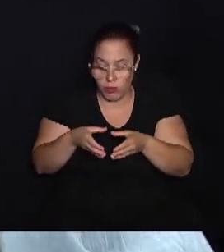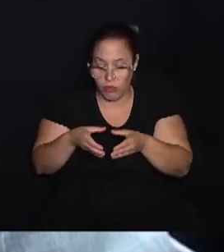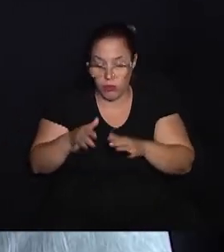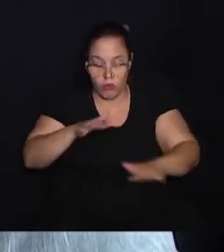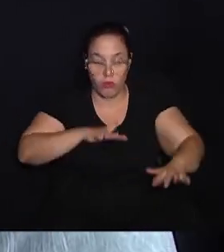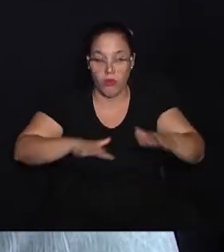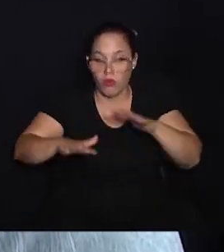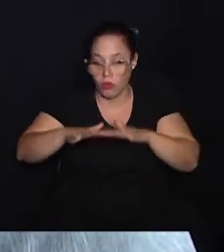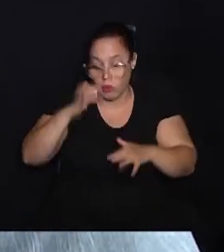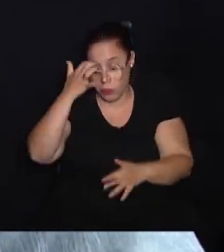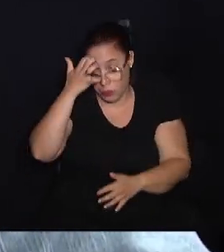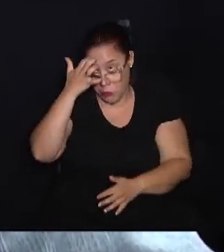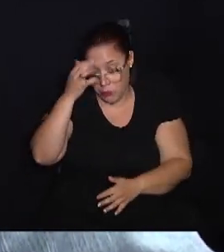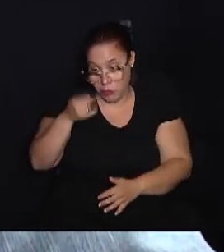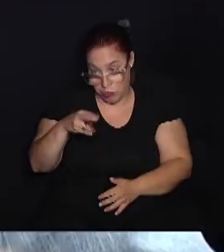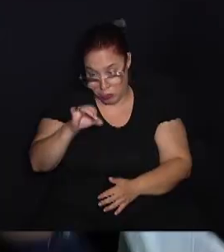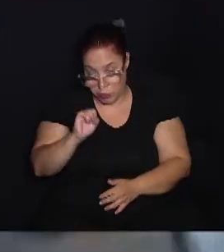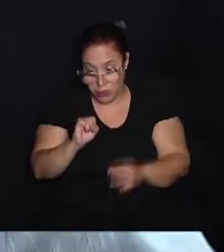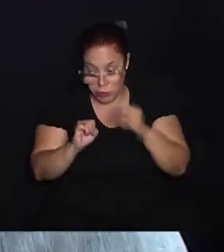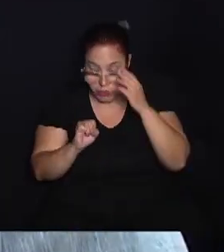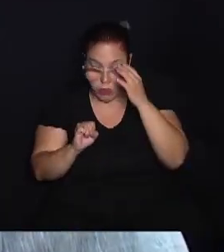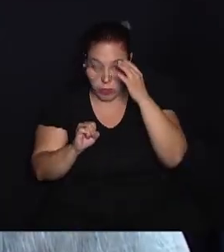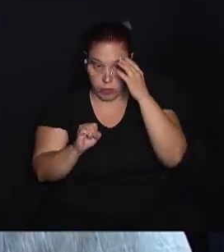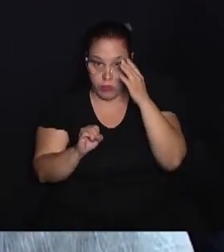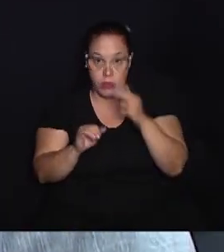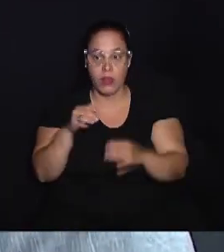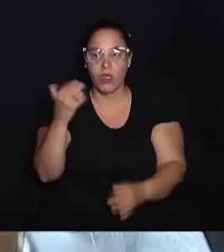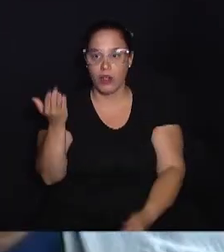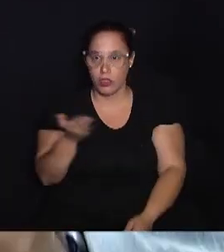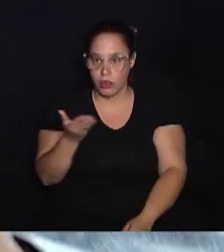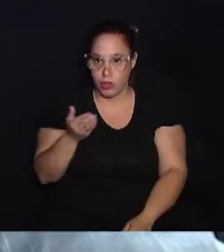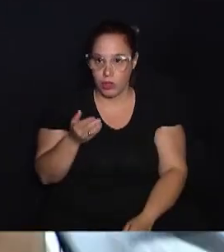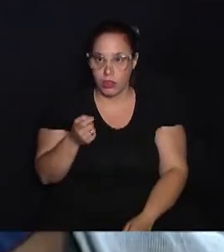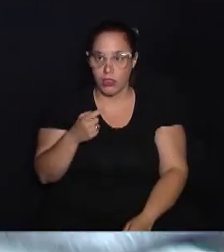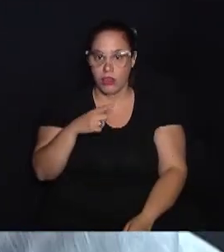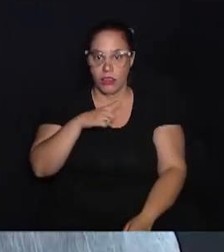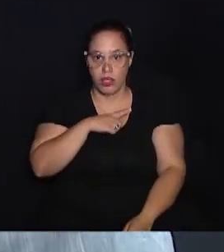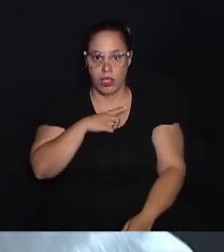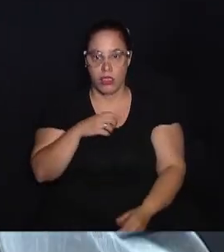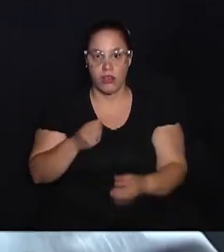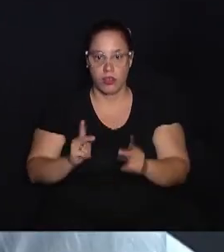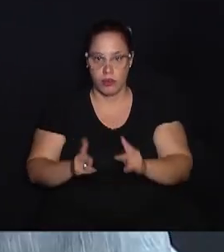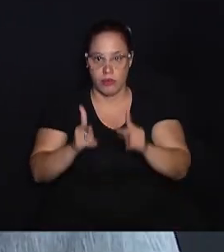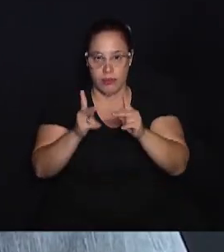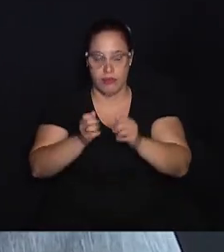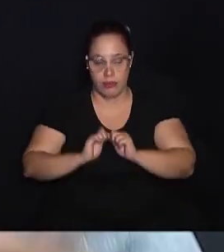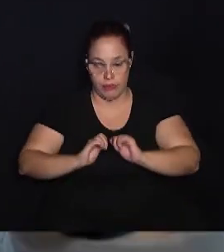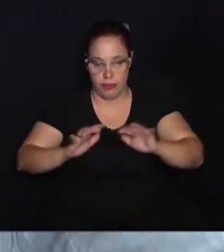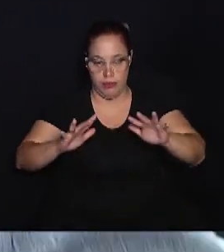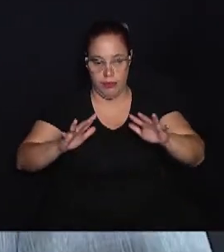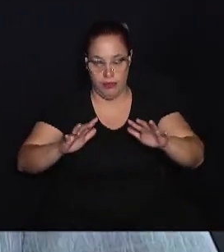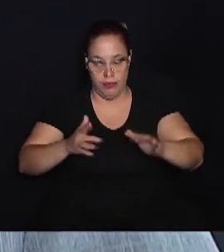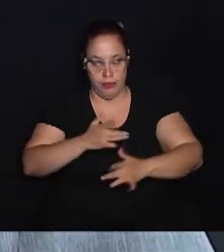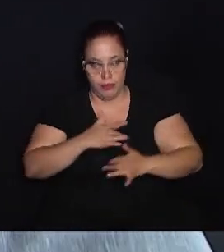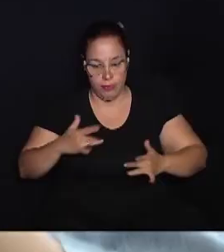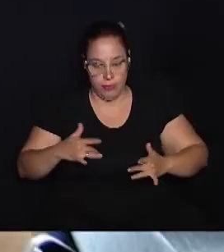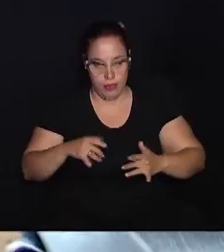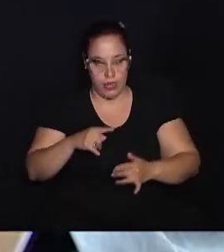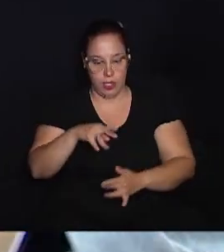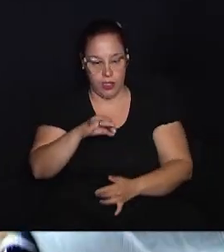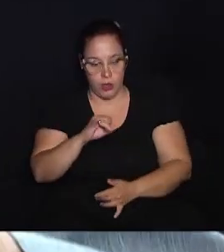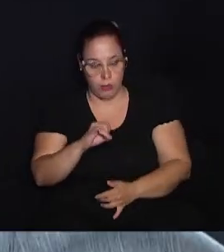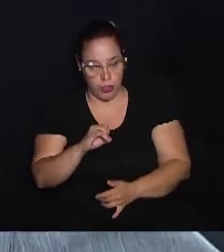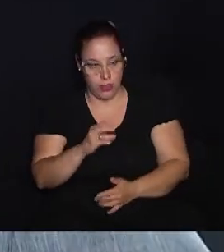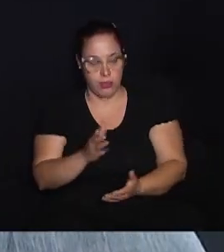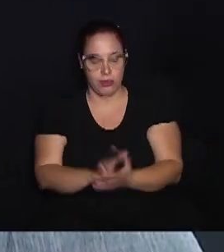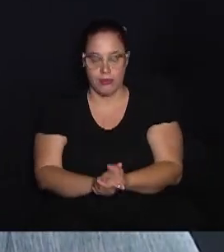Muitas comunidades para que esses espaços de pets que que já existem na cidade possam continuar disseminando